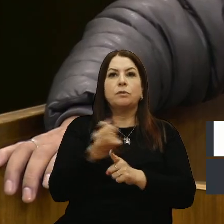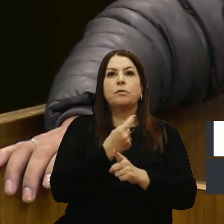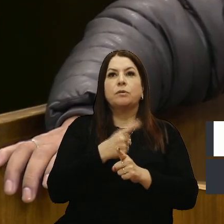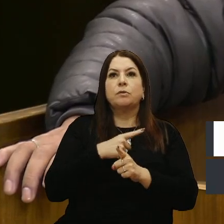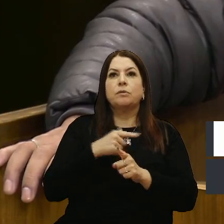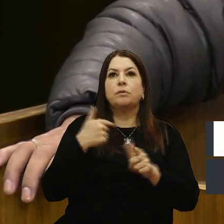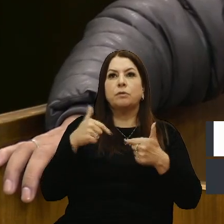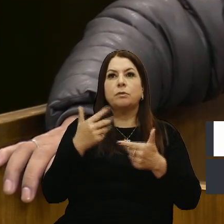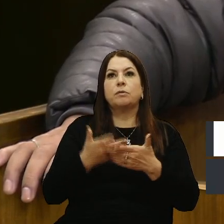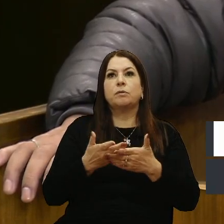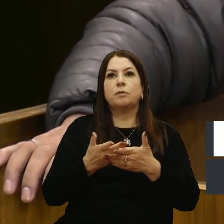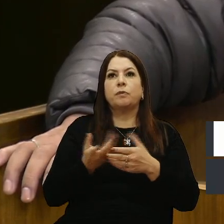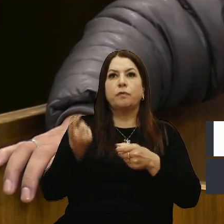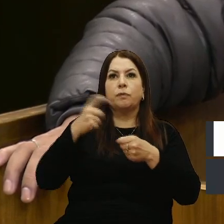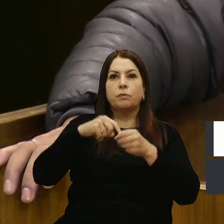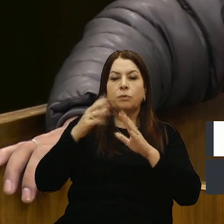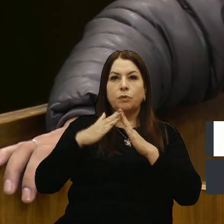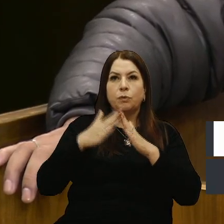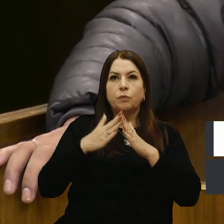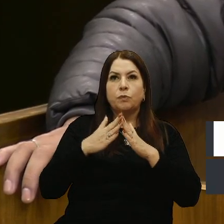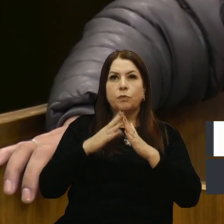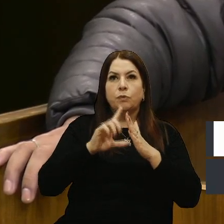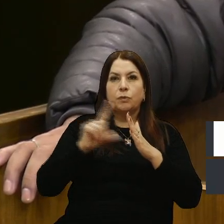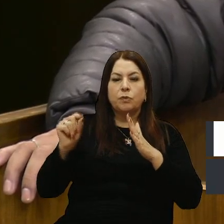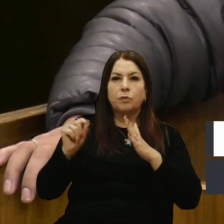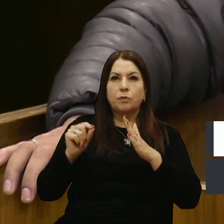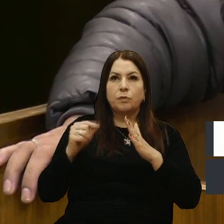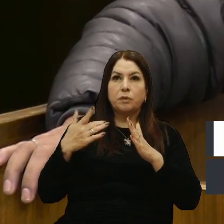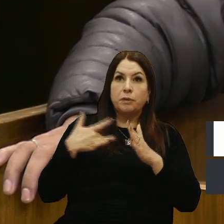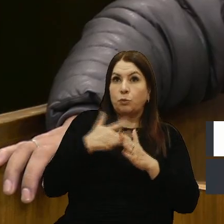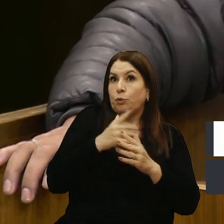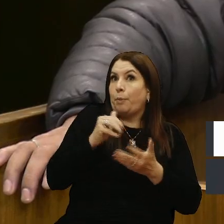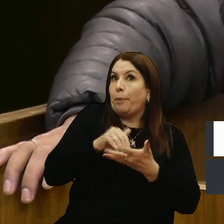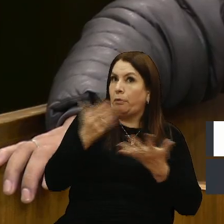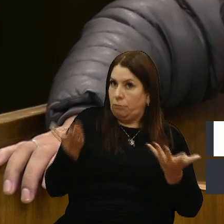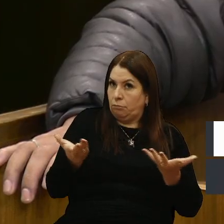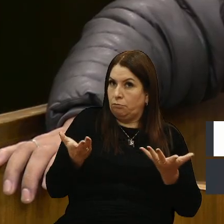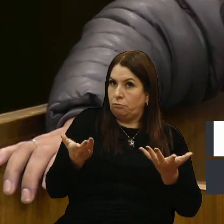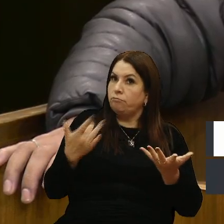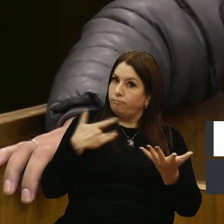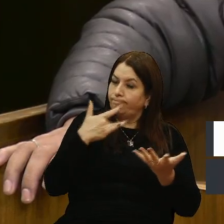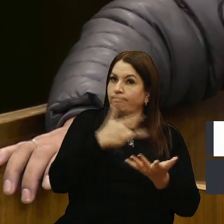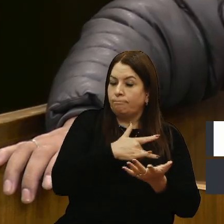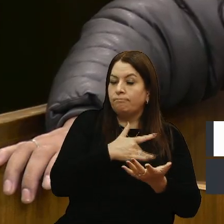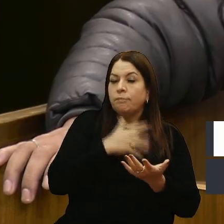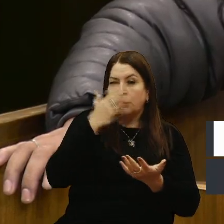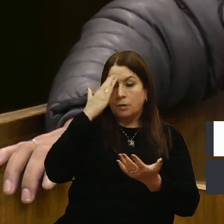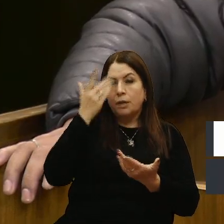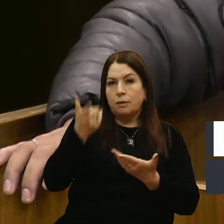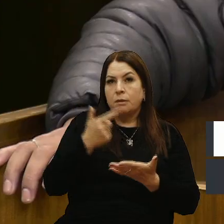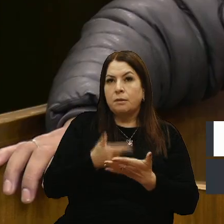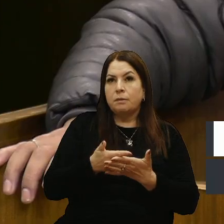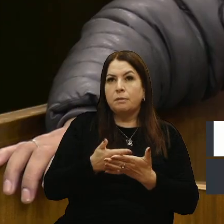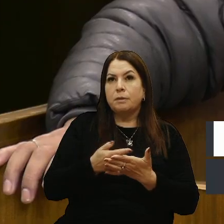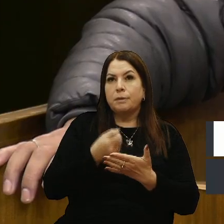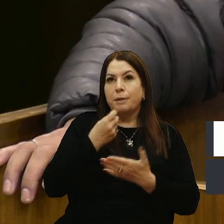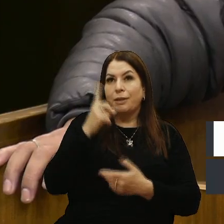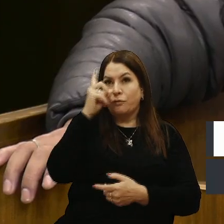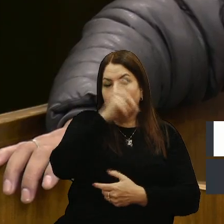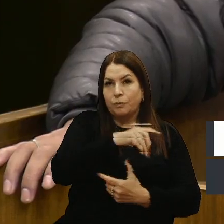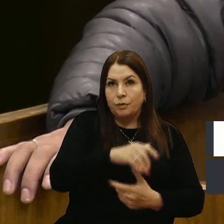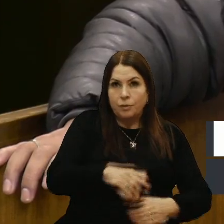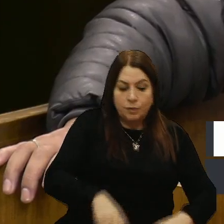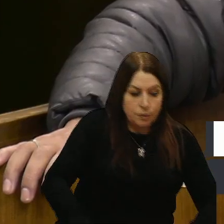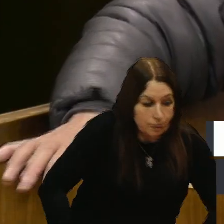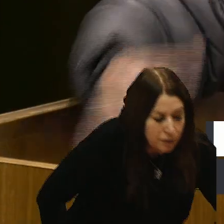os trabalhadores voltem para suas casas do jeito que saíram, no mínimo, né? Que é saudáveis, e a gente sabe que isso é bem difícil. Vou